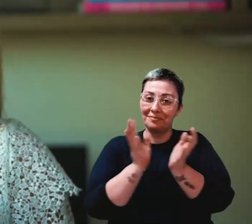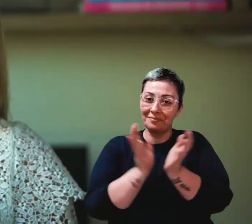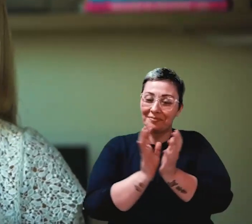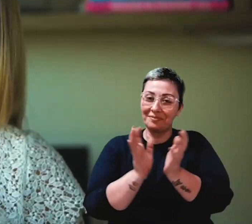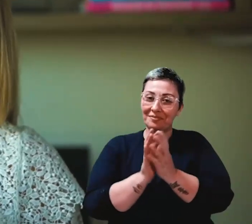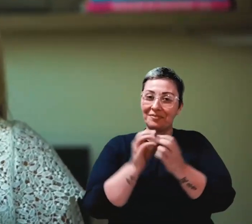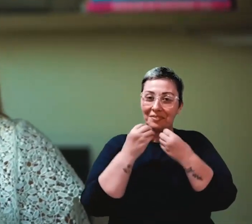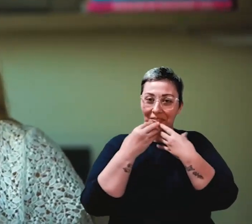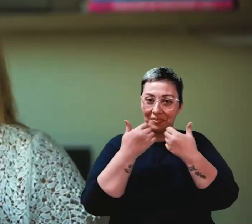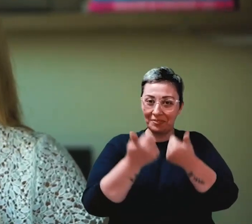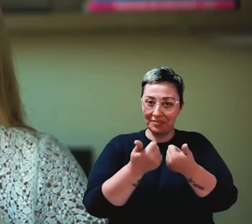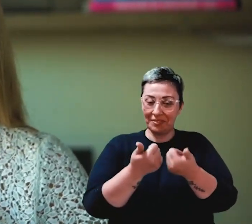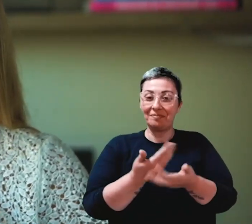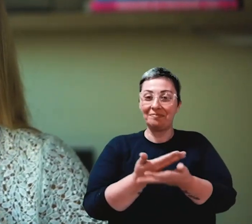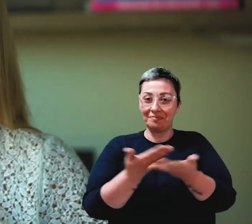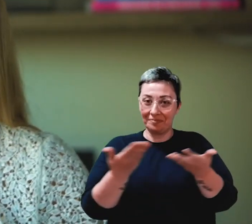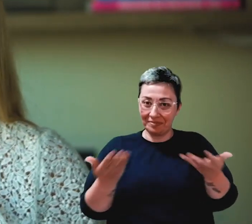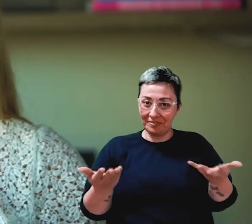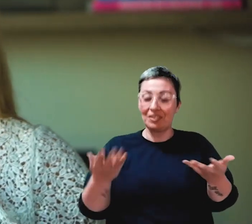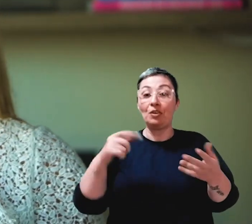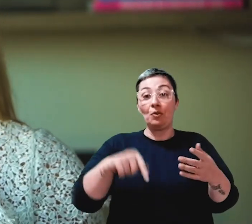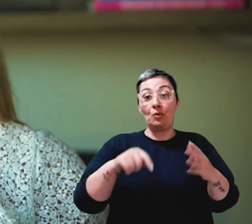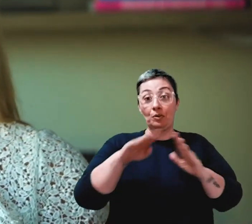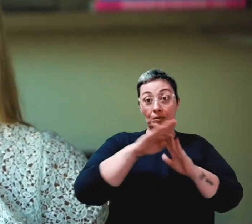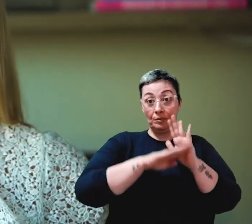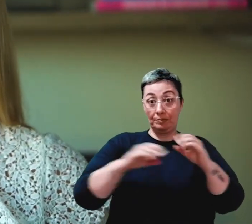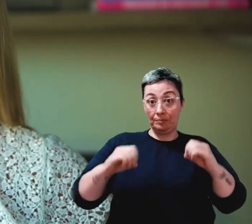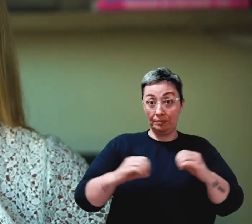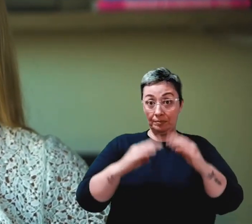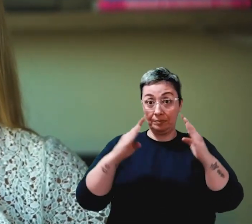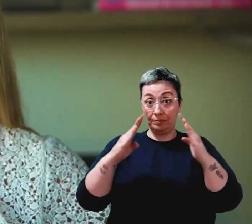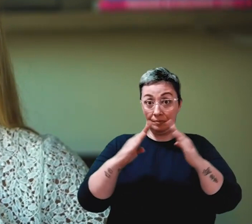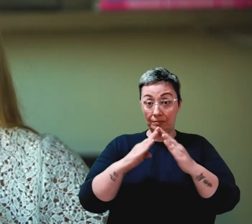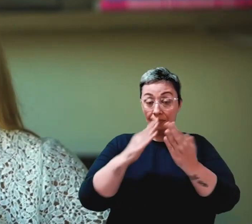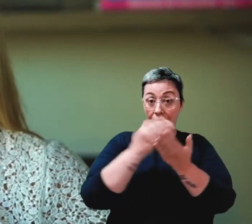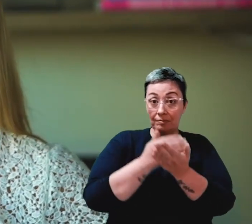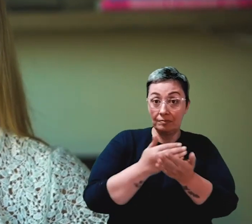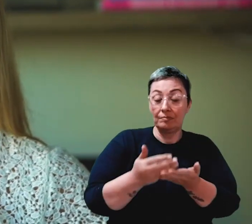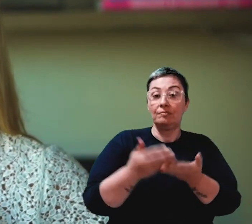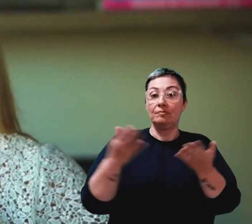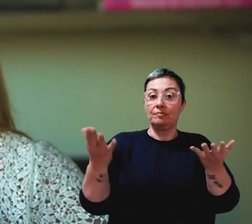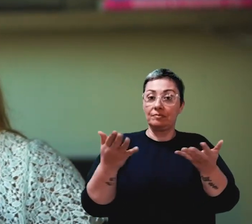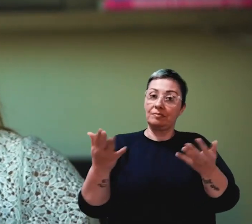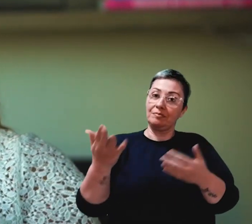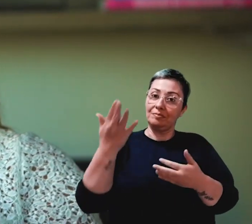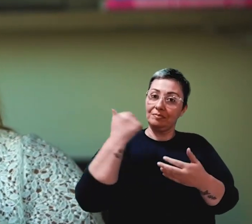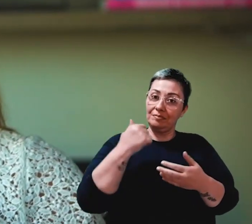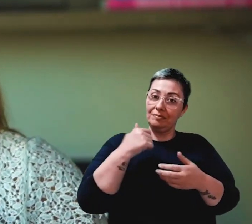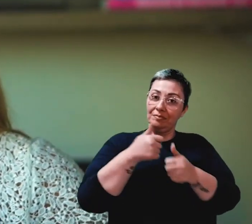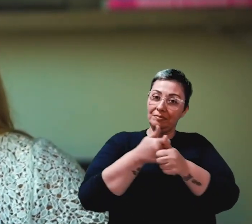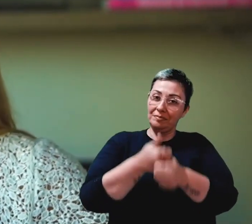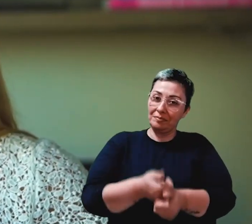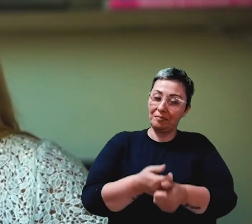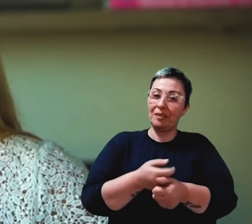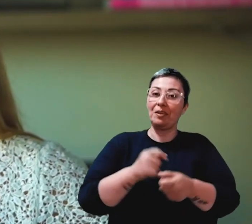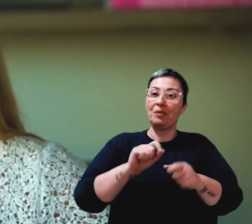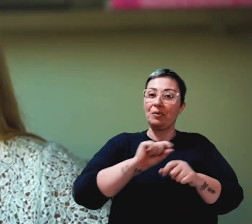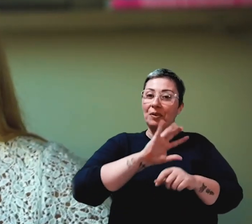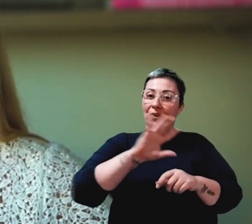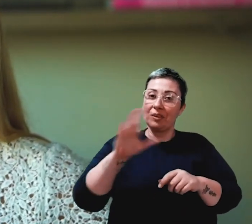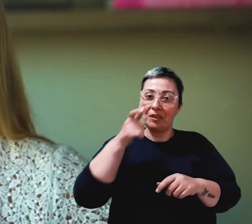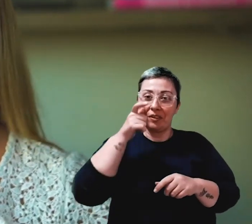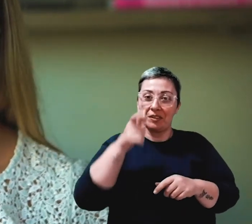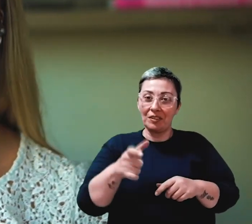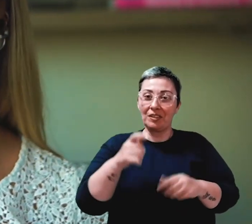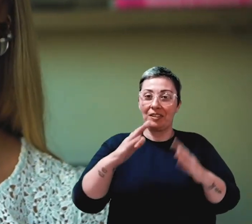Olá, turminha! Como vocês estão? O programa Saberes em Casa está no ar. Bora acompanhar o que a turminha está fazendo aí